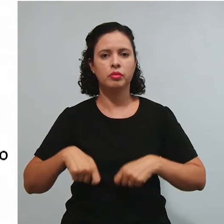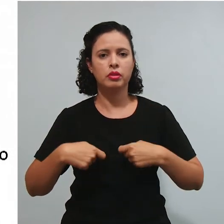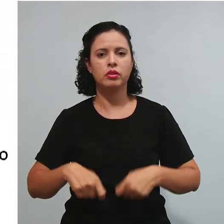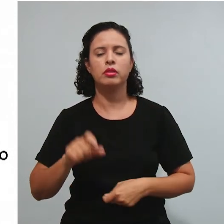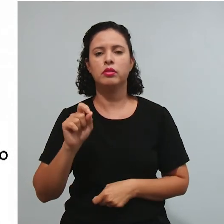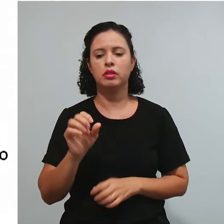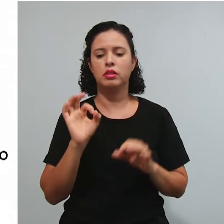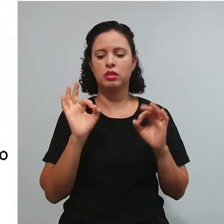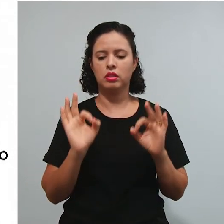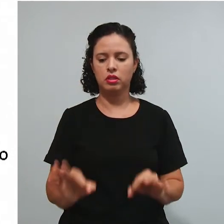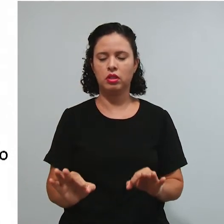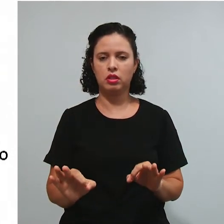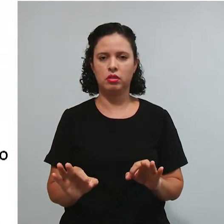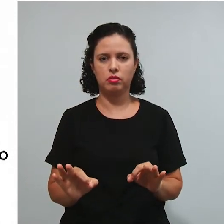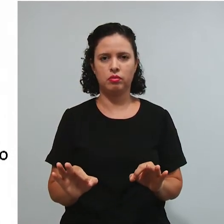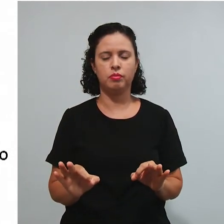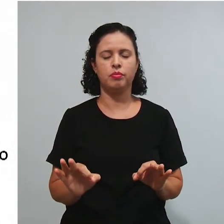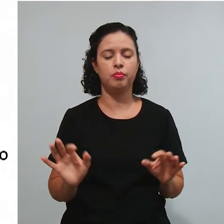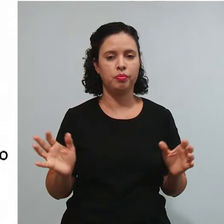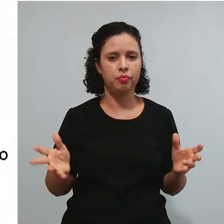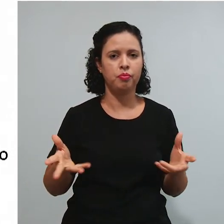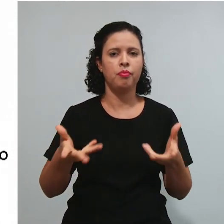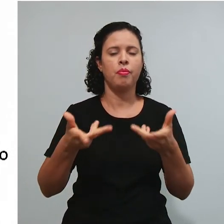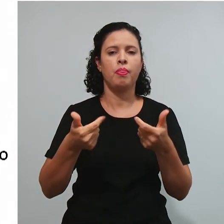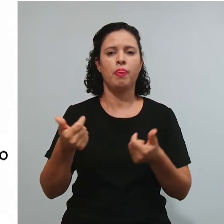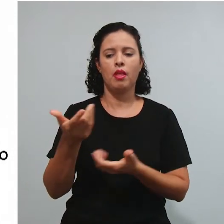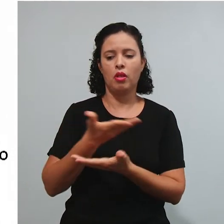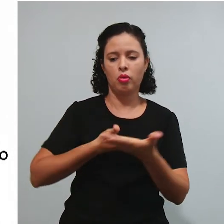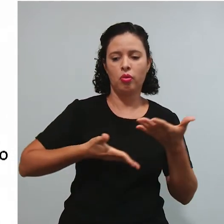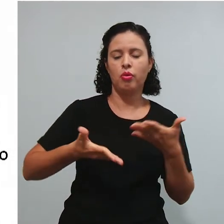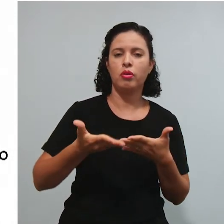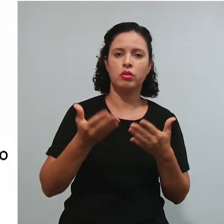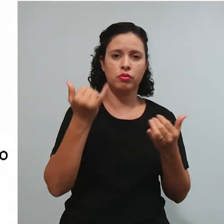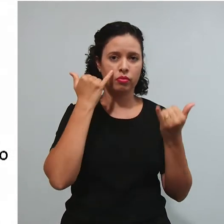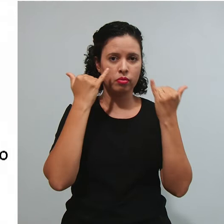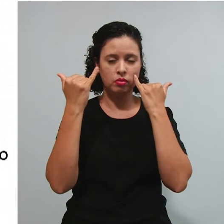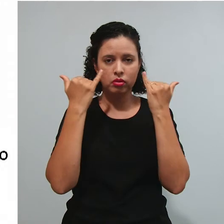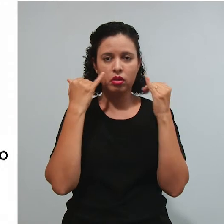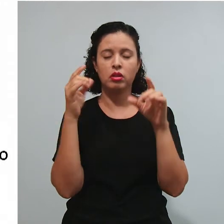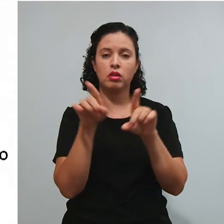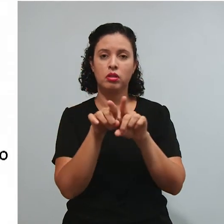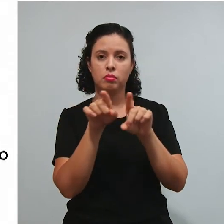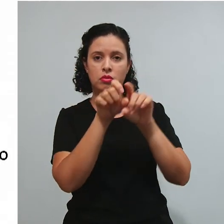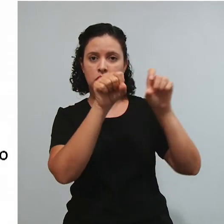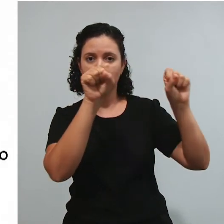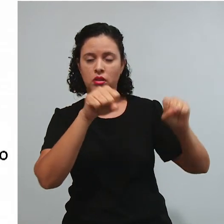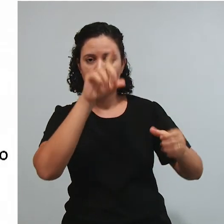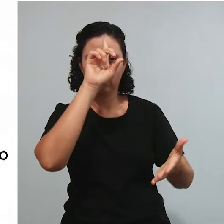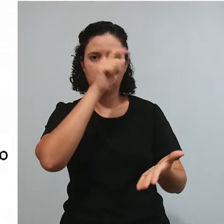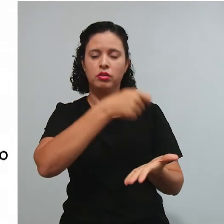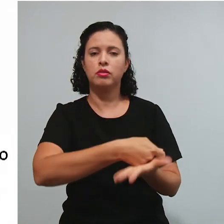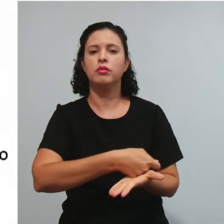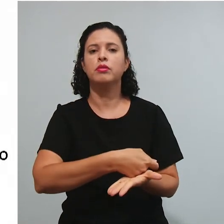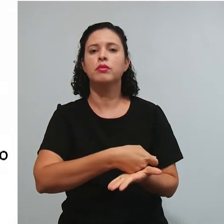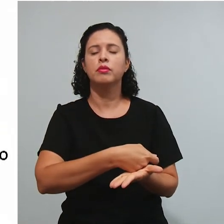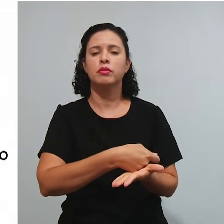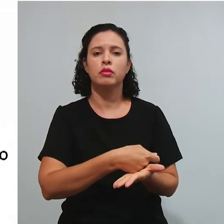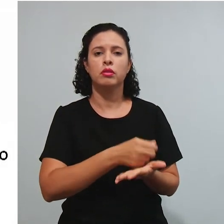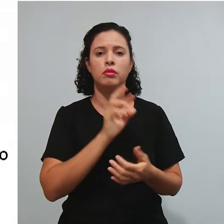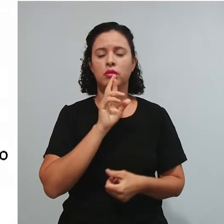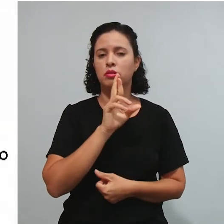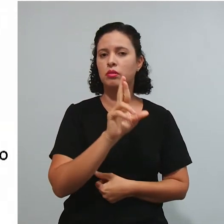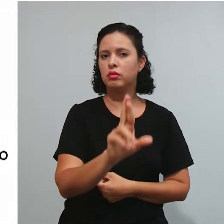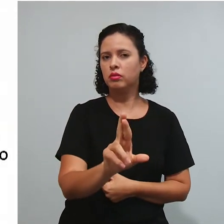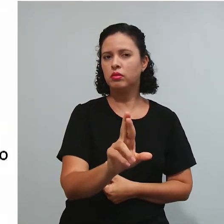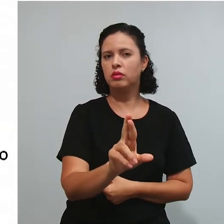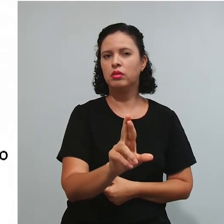ser eficiente e eficaz, troca de informação, e o sistema de decisão, ou seja, o